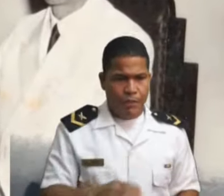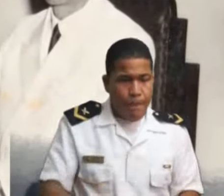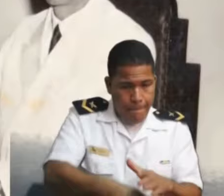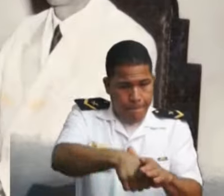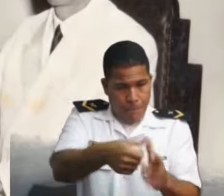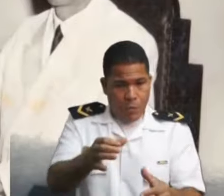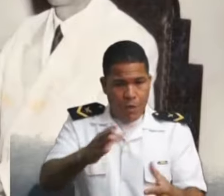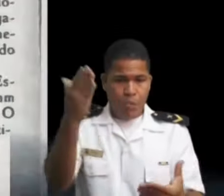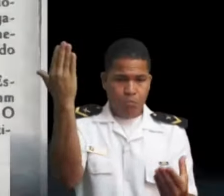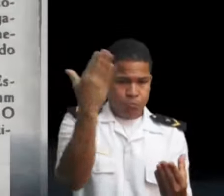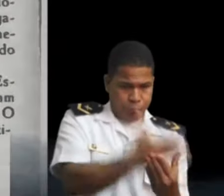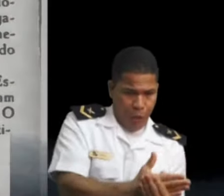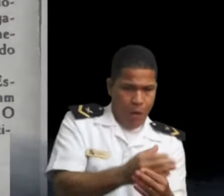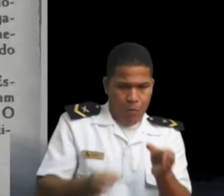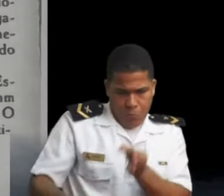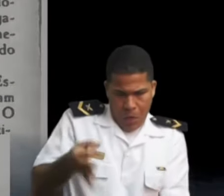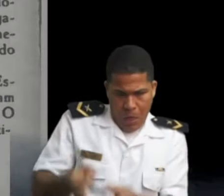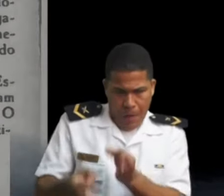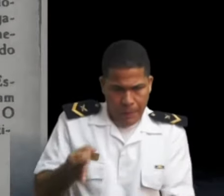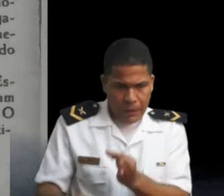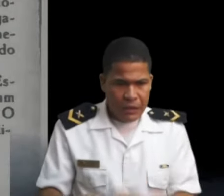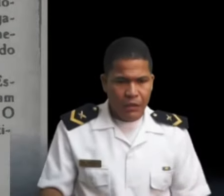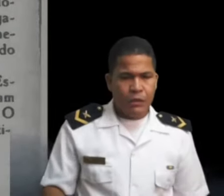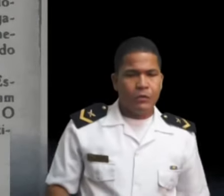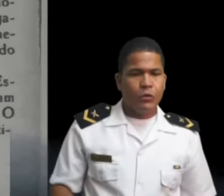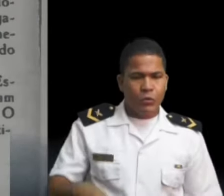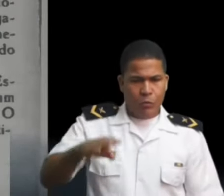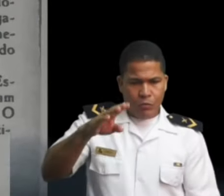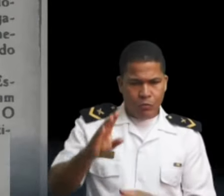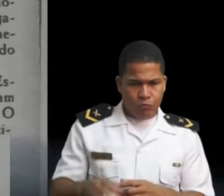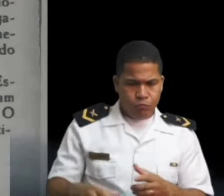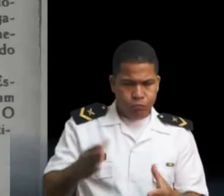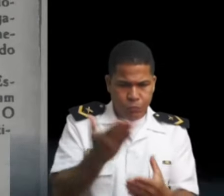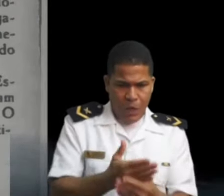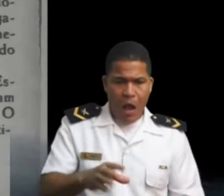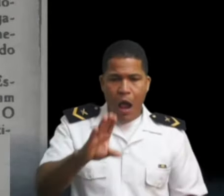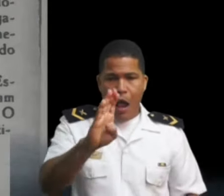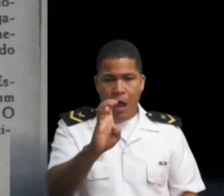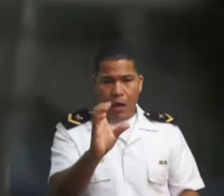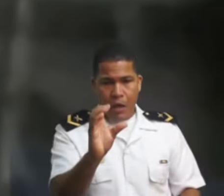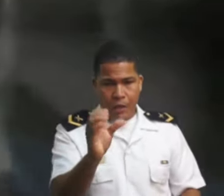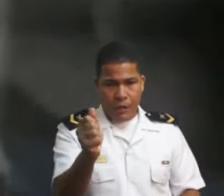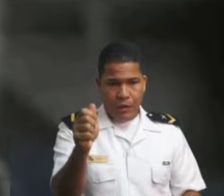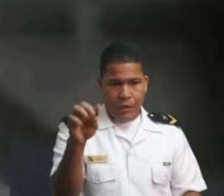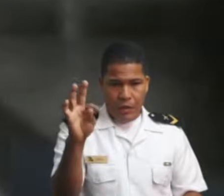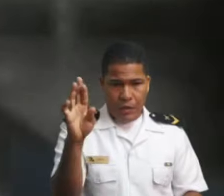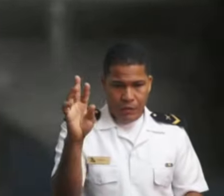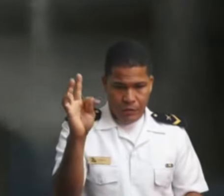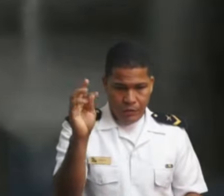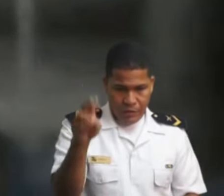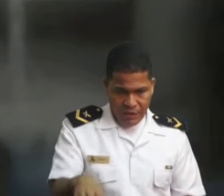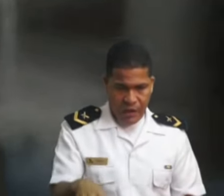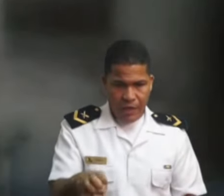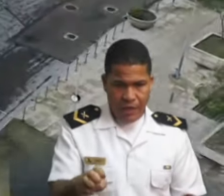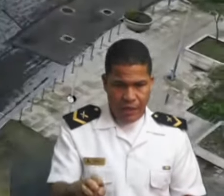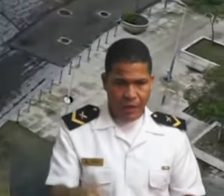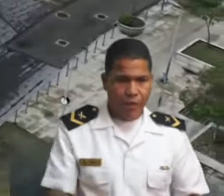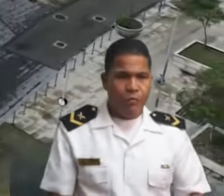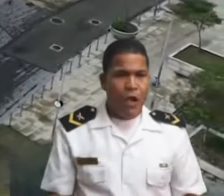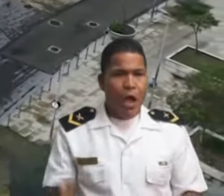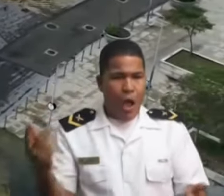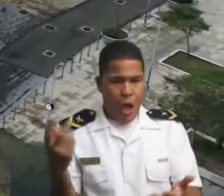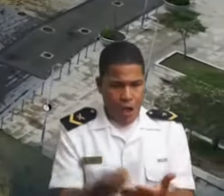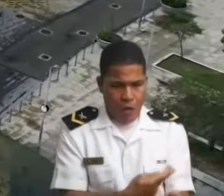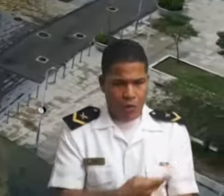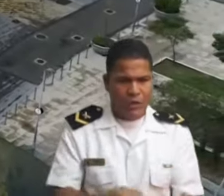naufrágio do navio Cutter Constantinópolis, ocorrido em novembro de 1934, no litoral do Maranhão.